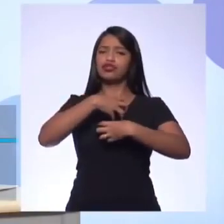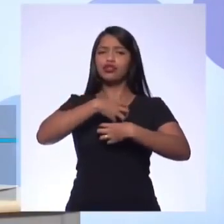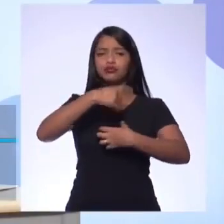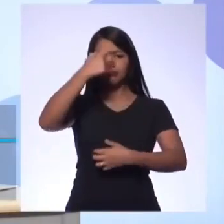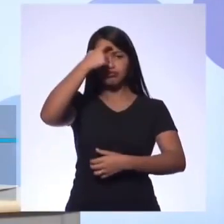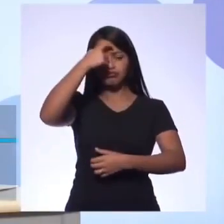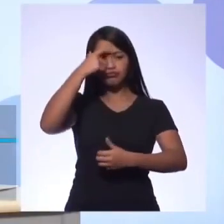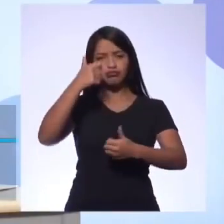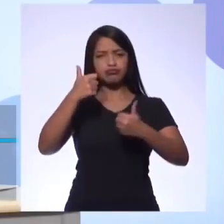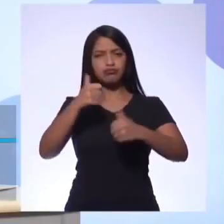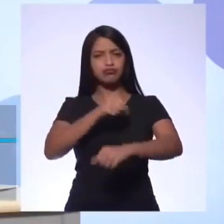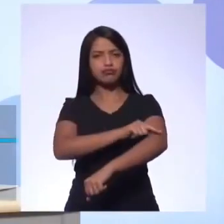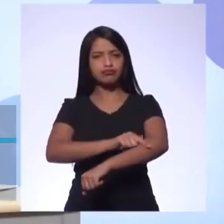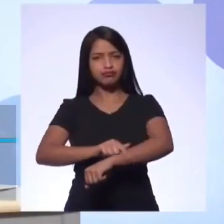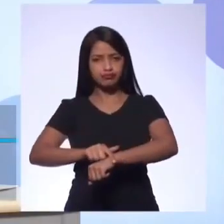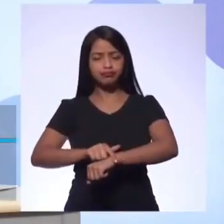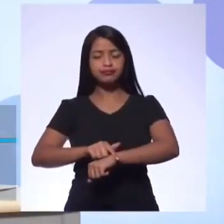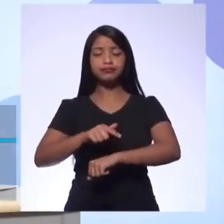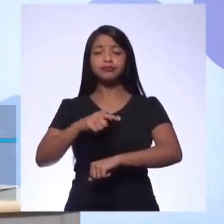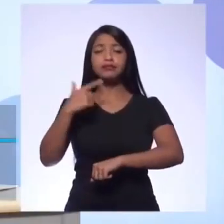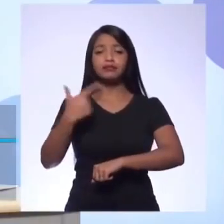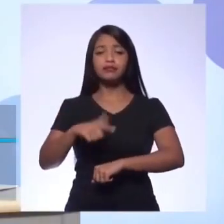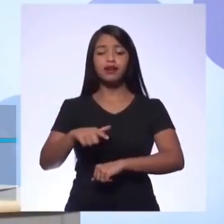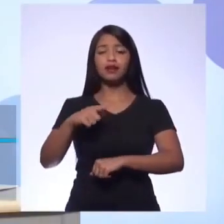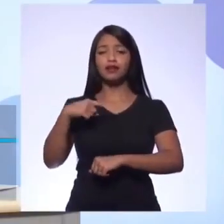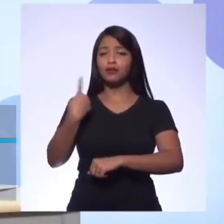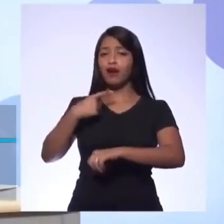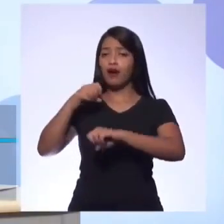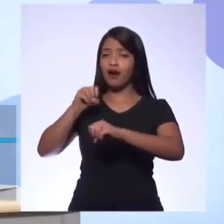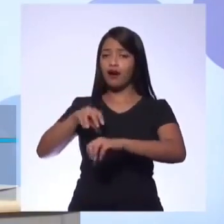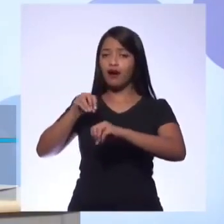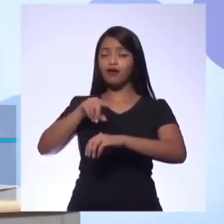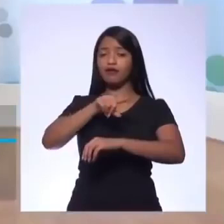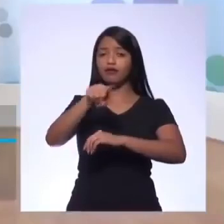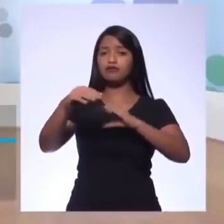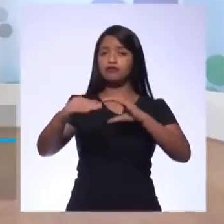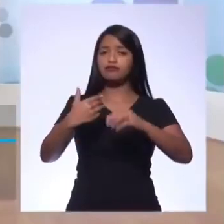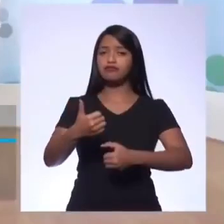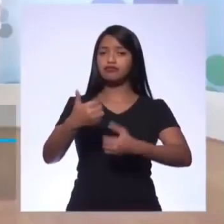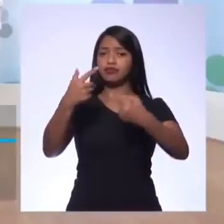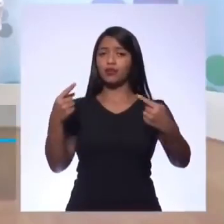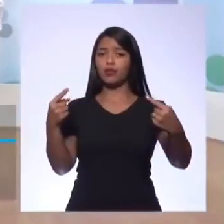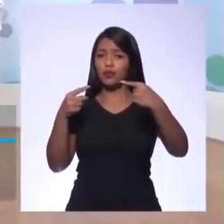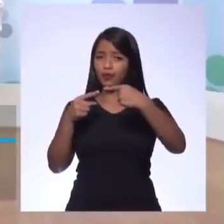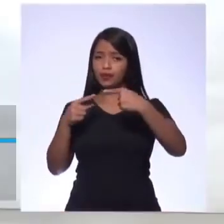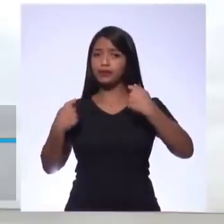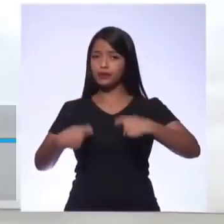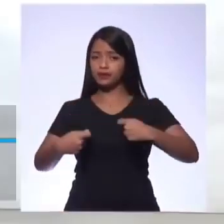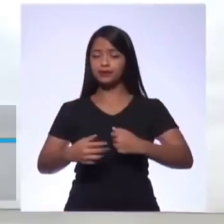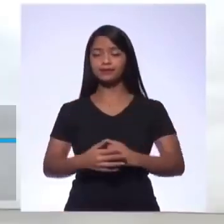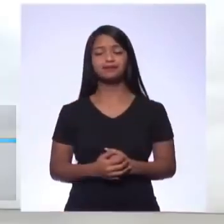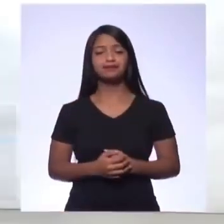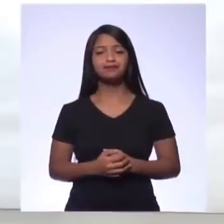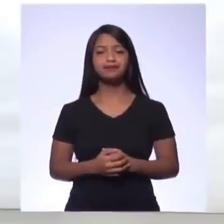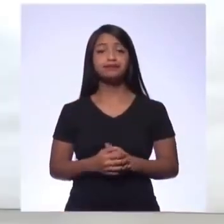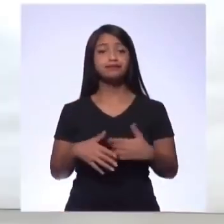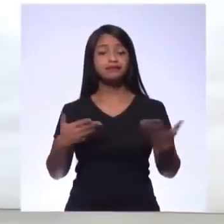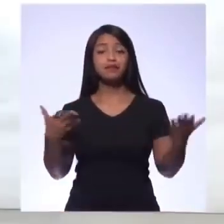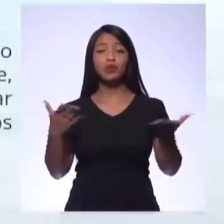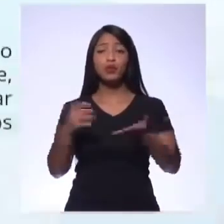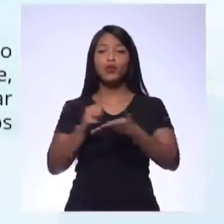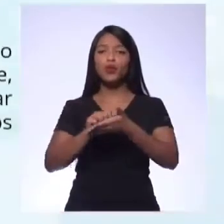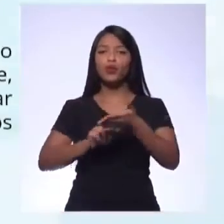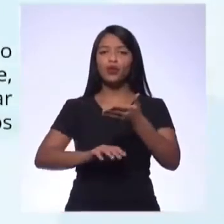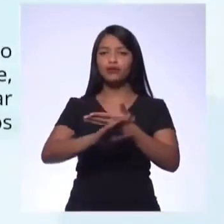tentar aí interagir dentro do que está sendo proposto na aula, tá bom? Bom, e quais são as habilidades do currículo paulista que a gente vai